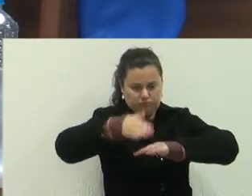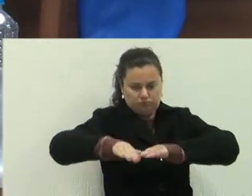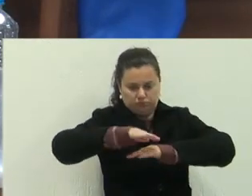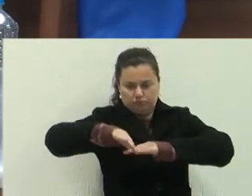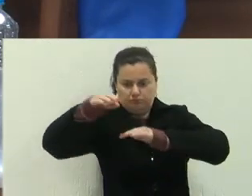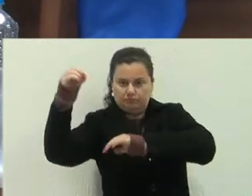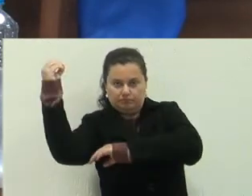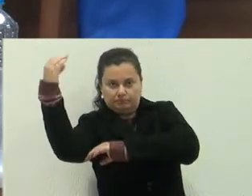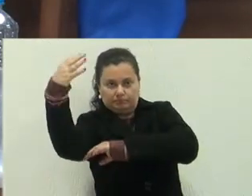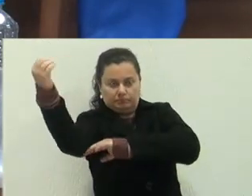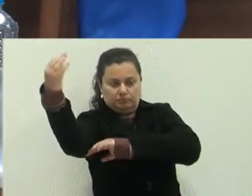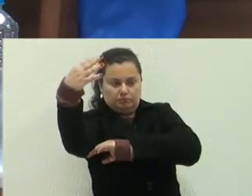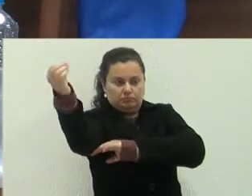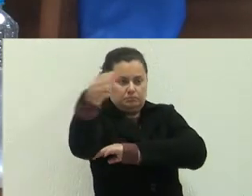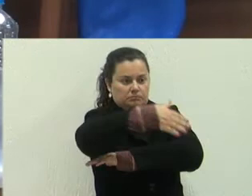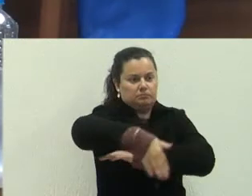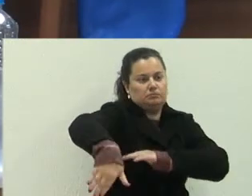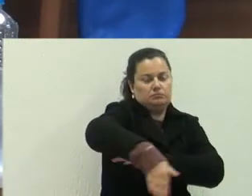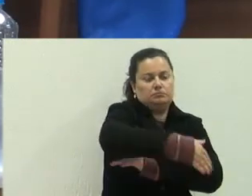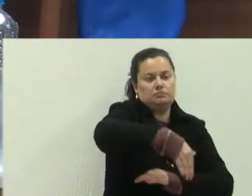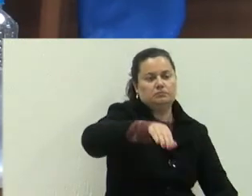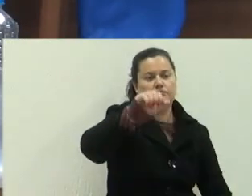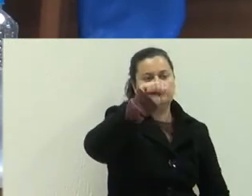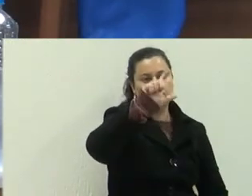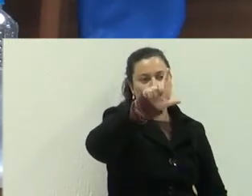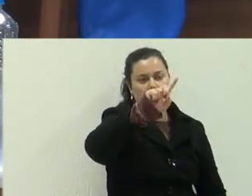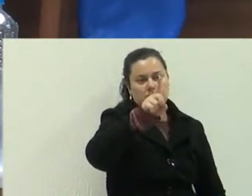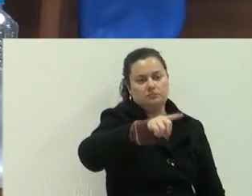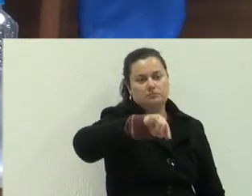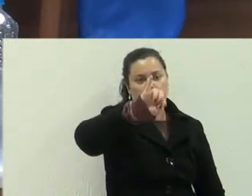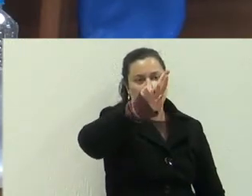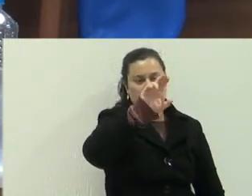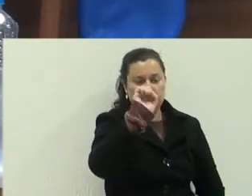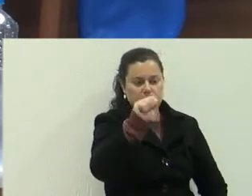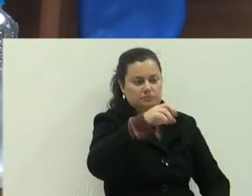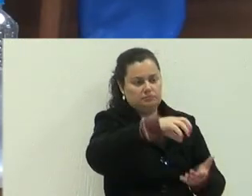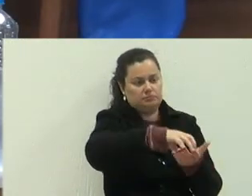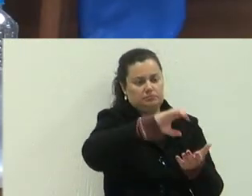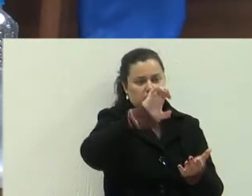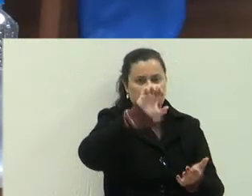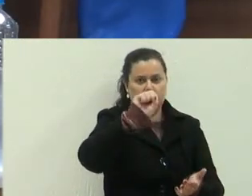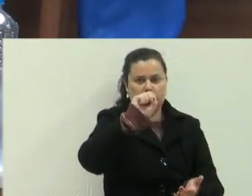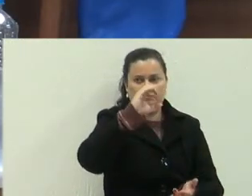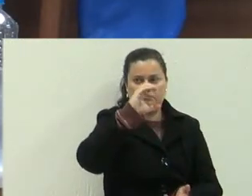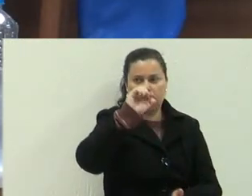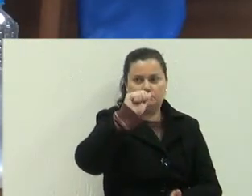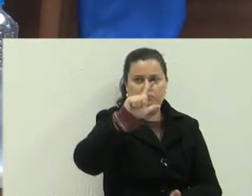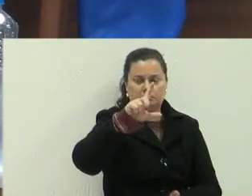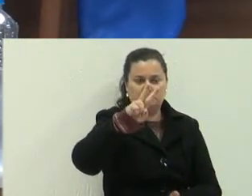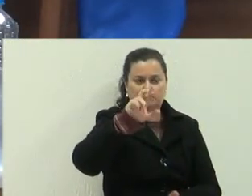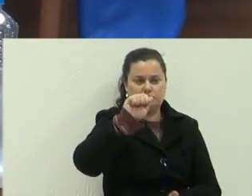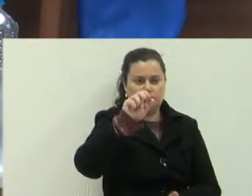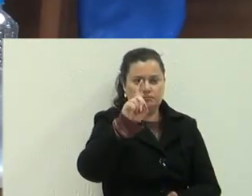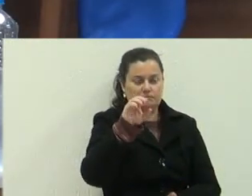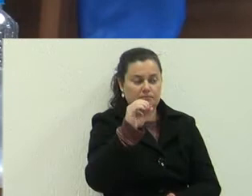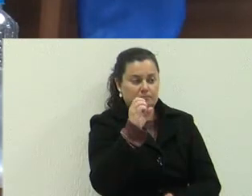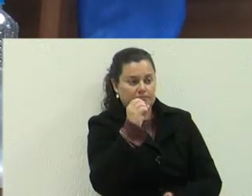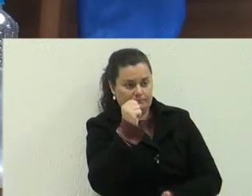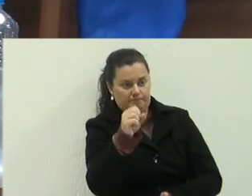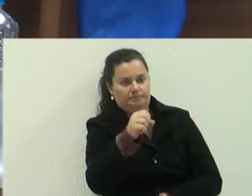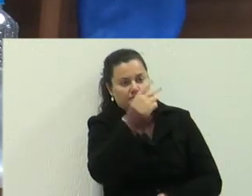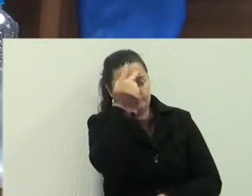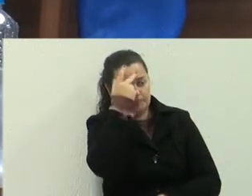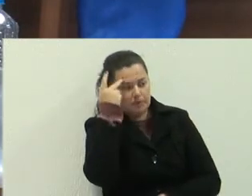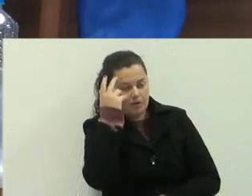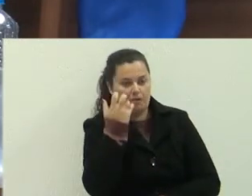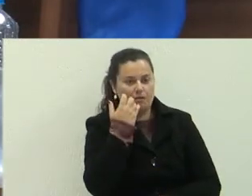sinalização na rua Alzira Gertrudes de Souza, no bairro Escalvados. Moradores relatam que condutores